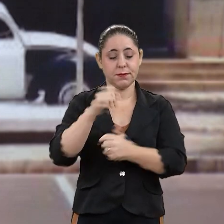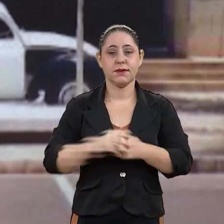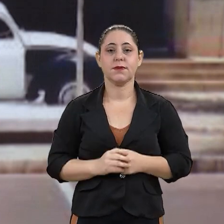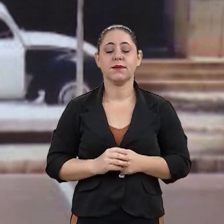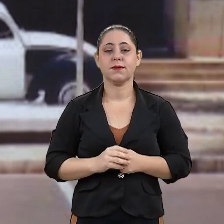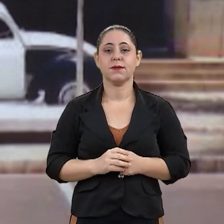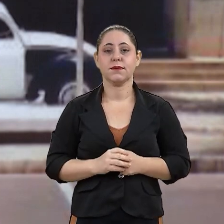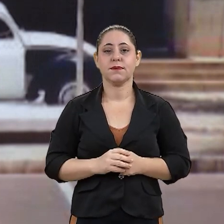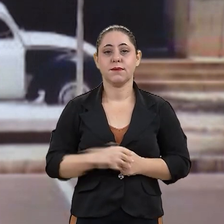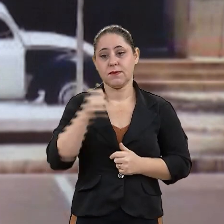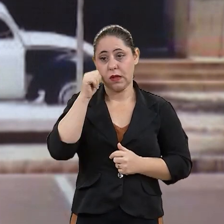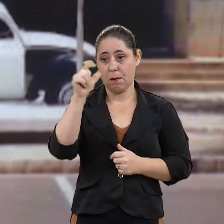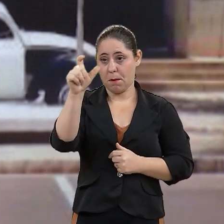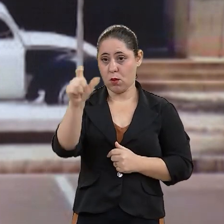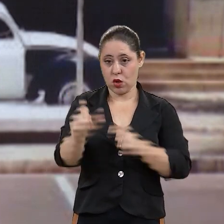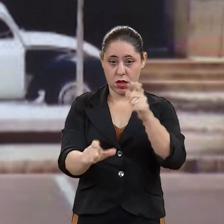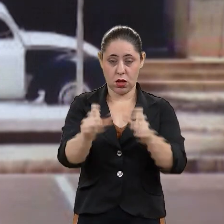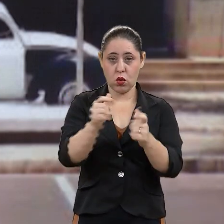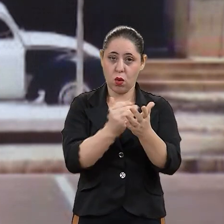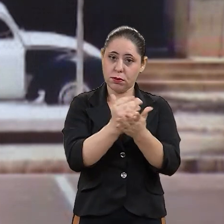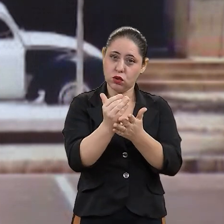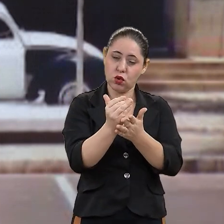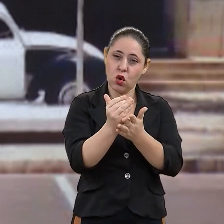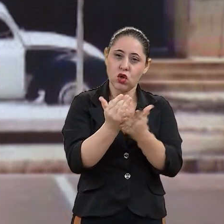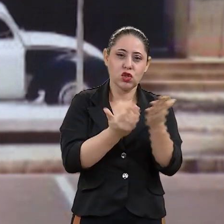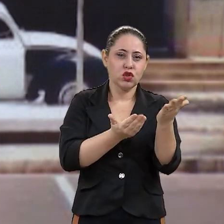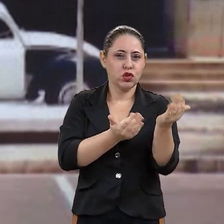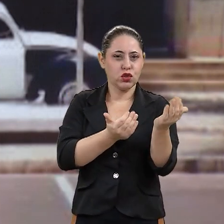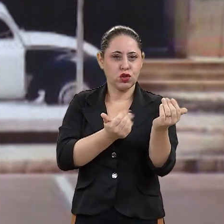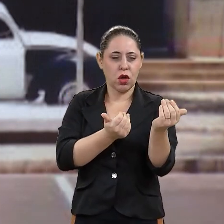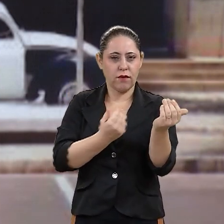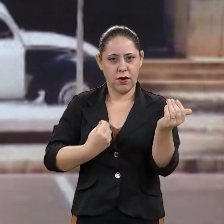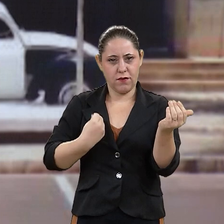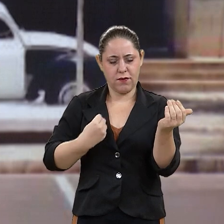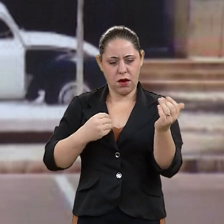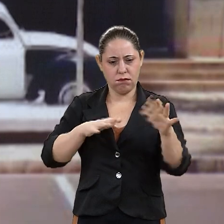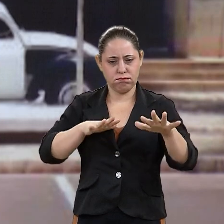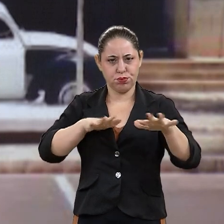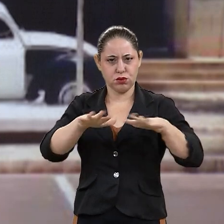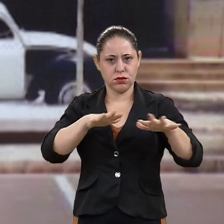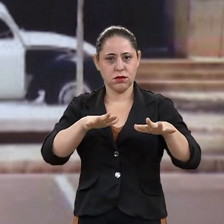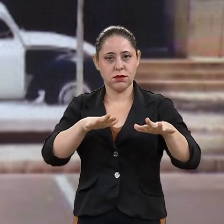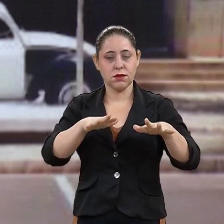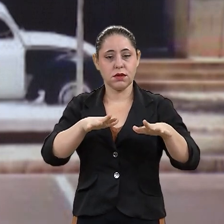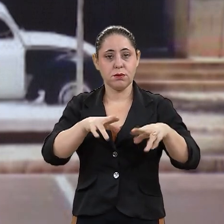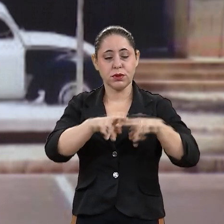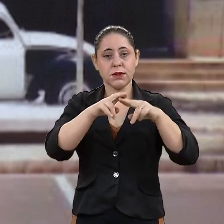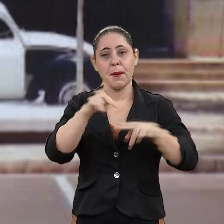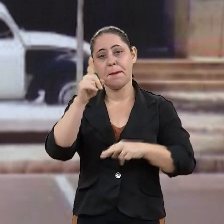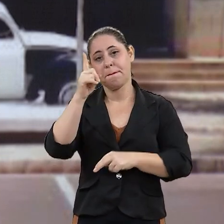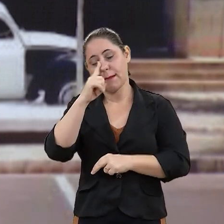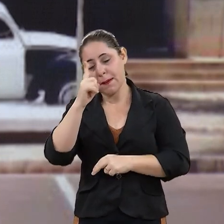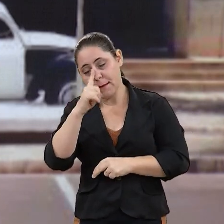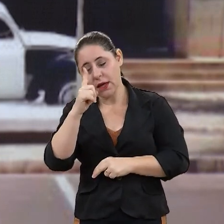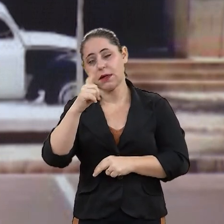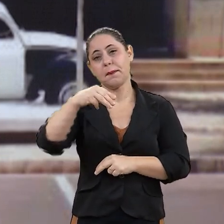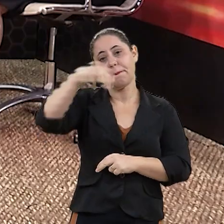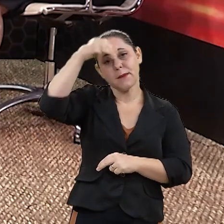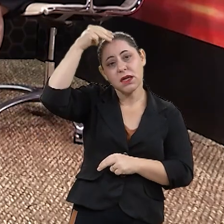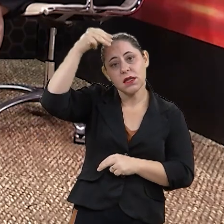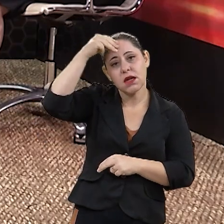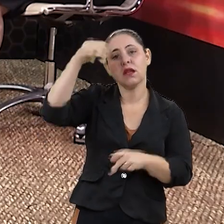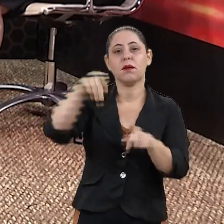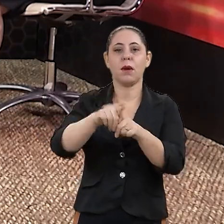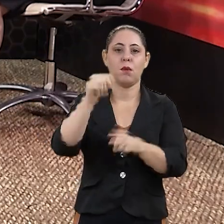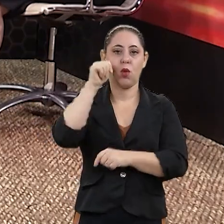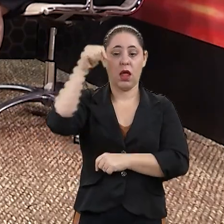assim, sabe? Mulheres que entraram muito cedo, desde muito cedo na vida, na luta no movimento. Então, a minha mãe, a minha madrinha,